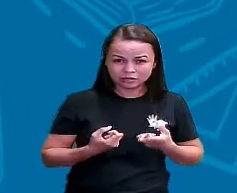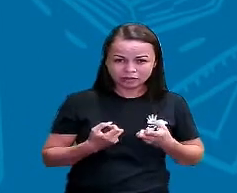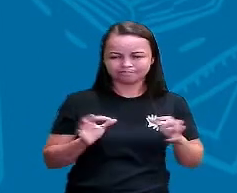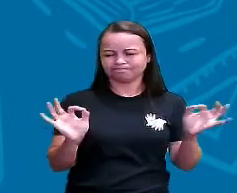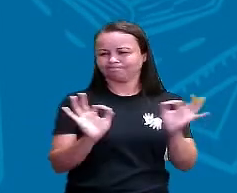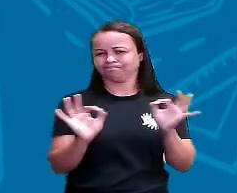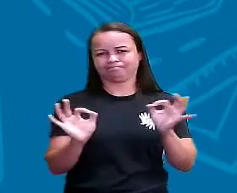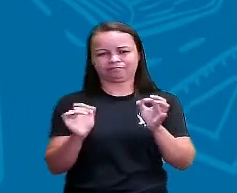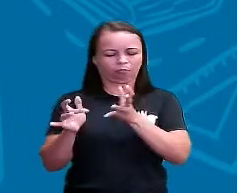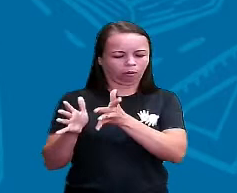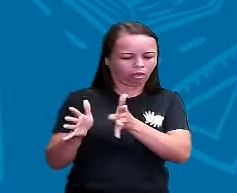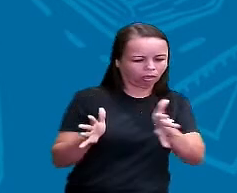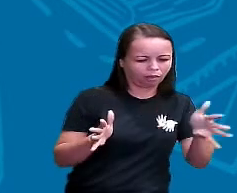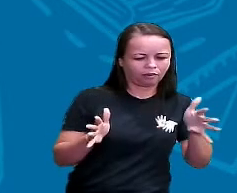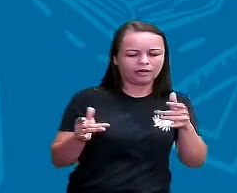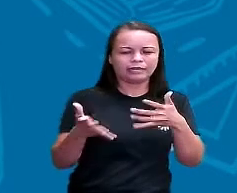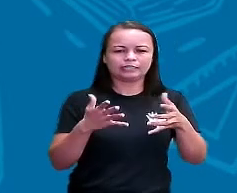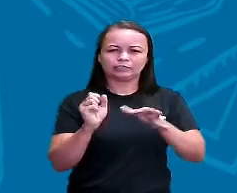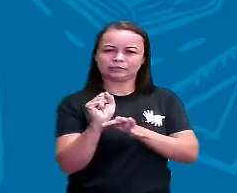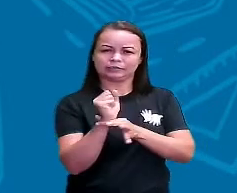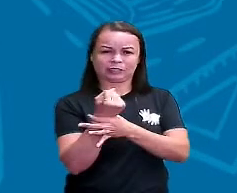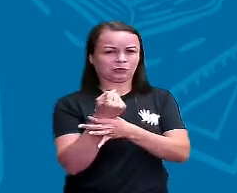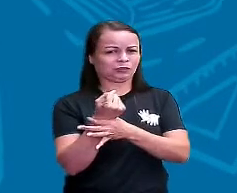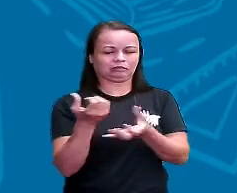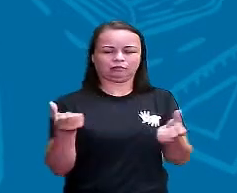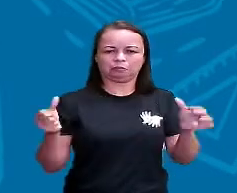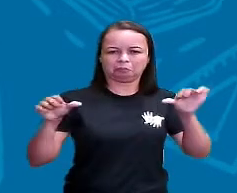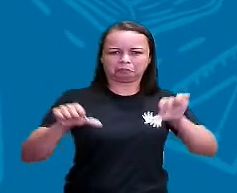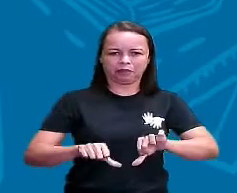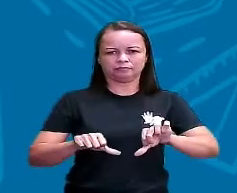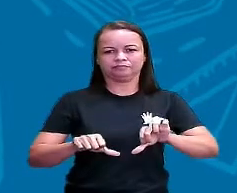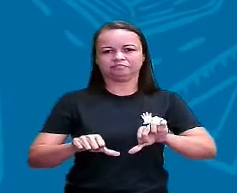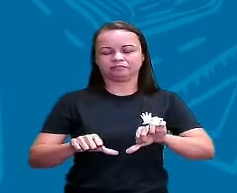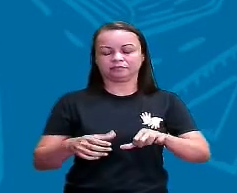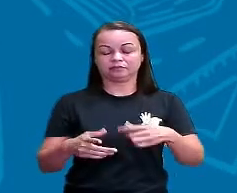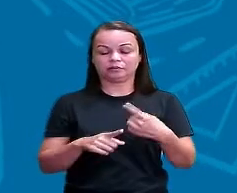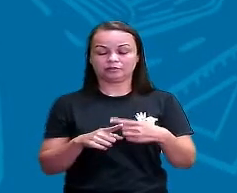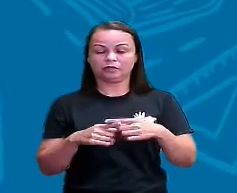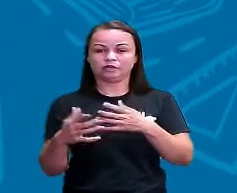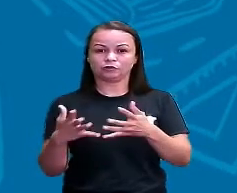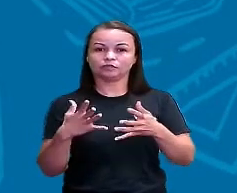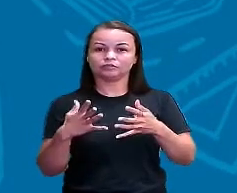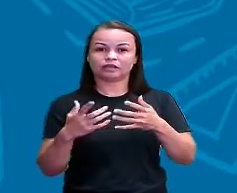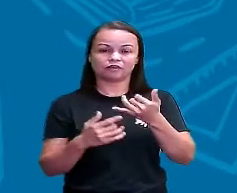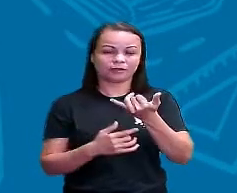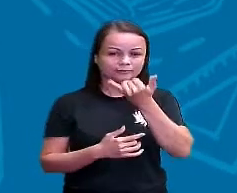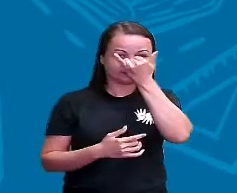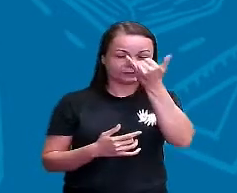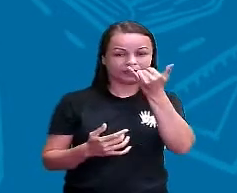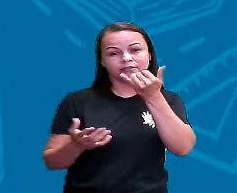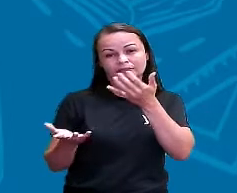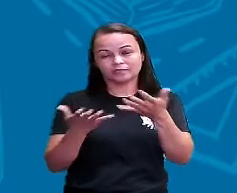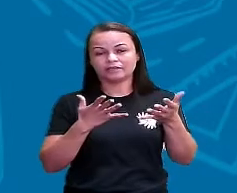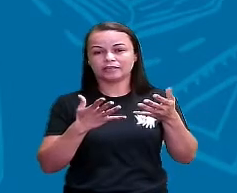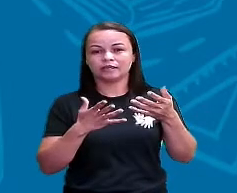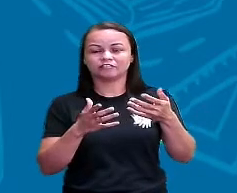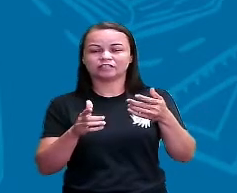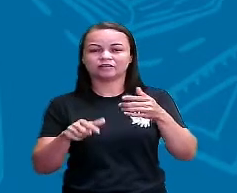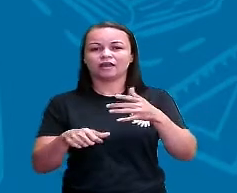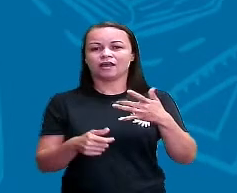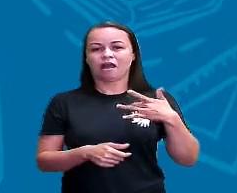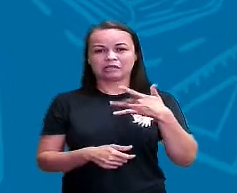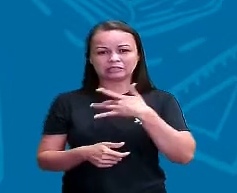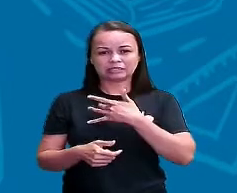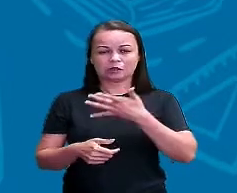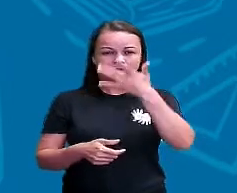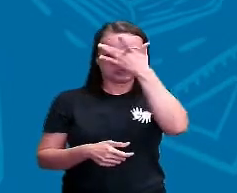as condições de segurança eram inexistentes, o que causava acidente e afetava a saúde dos trabalhadores. Então,